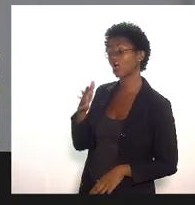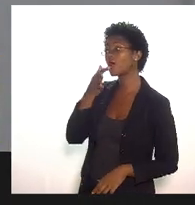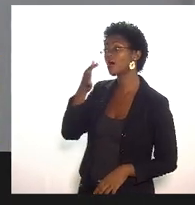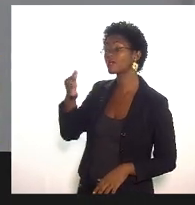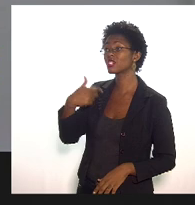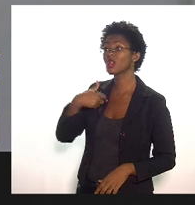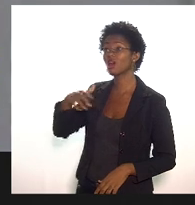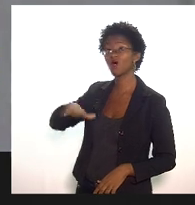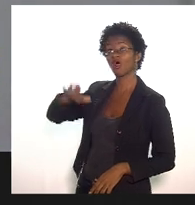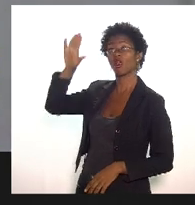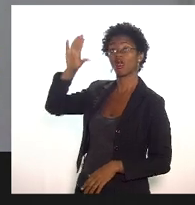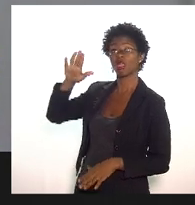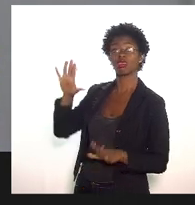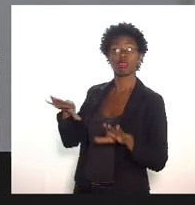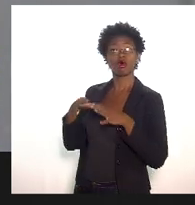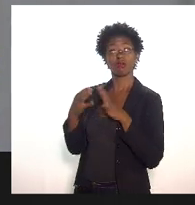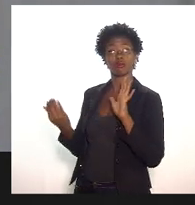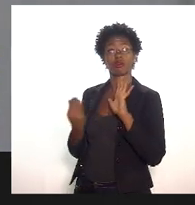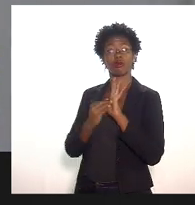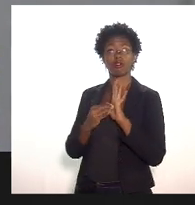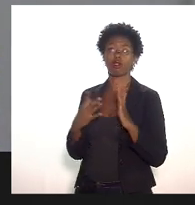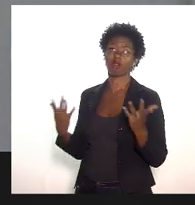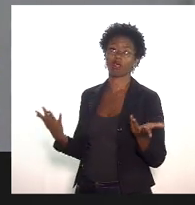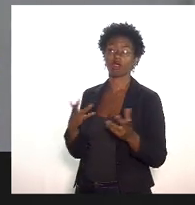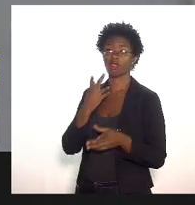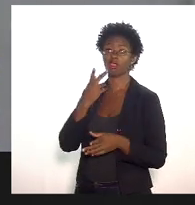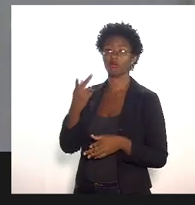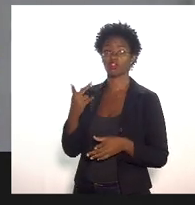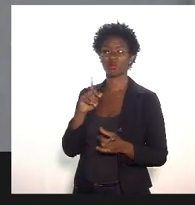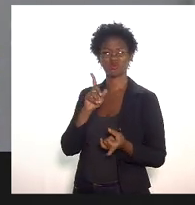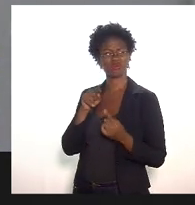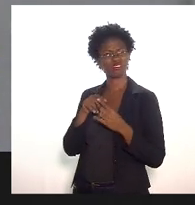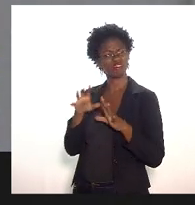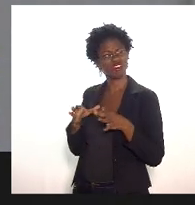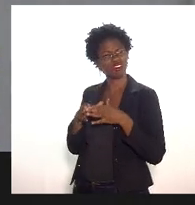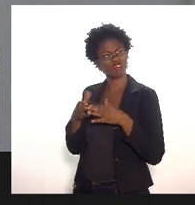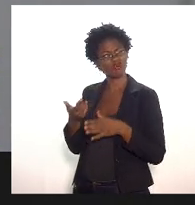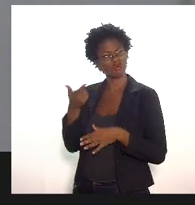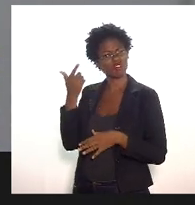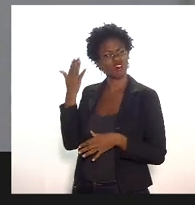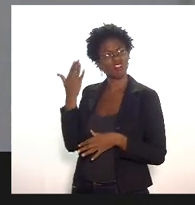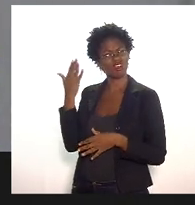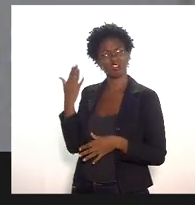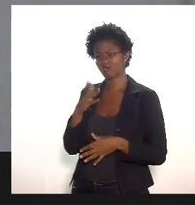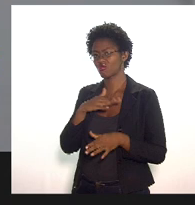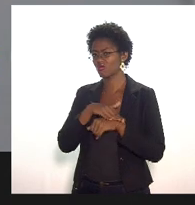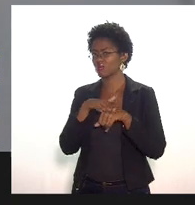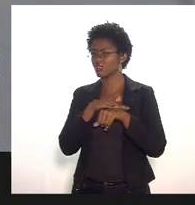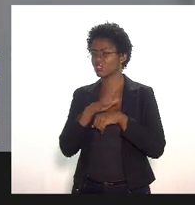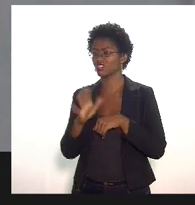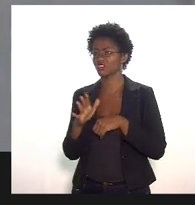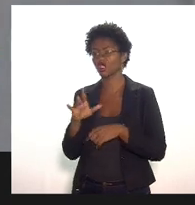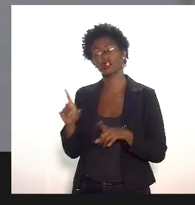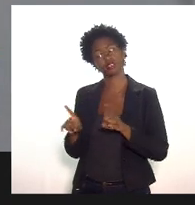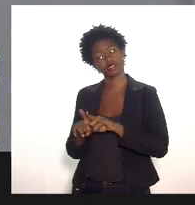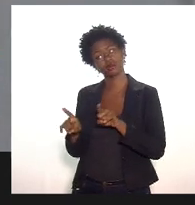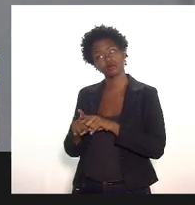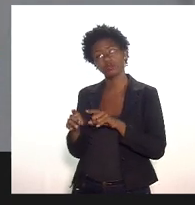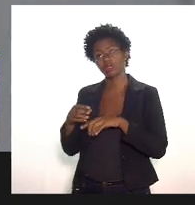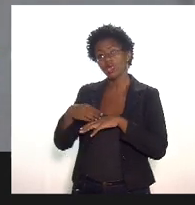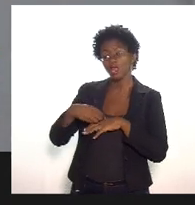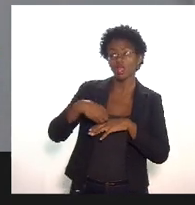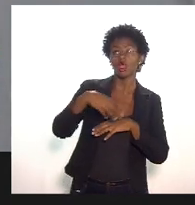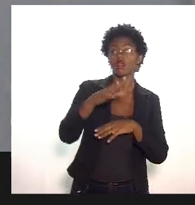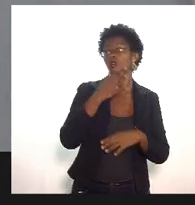que eu coloquei no grupo, que é fruto daquele grupo que eu conversei e que já levaram, inclusive,